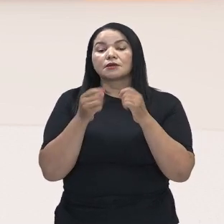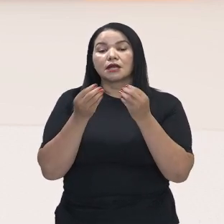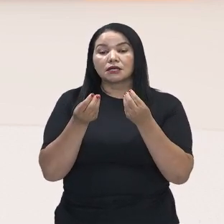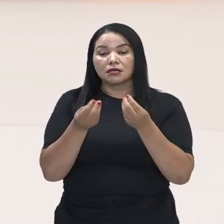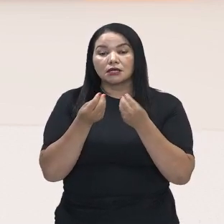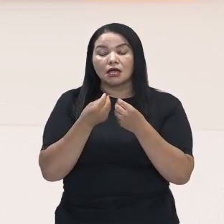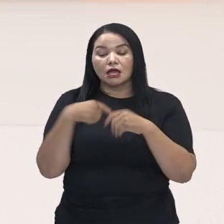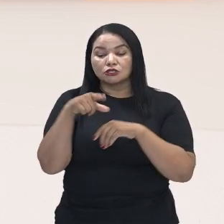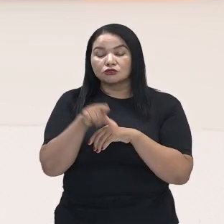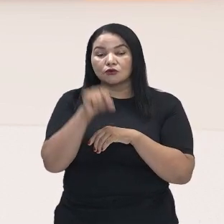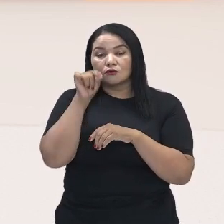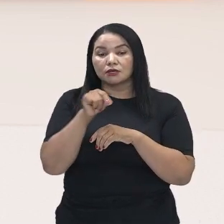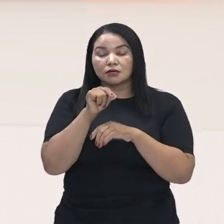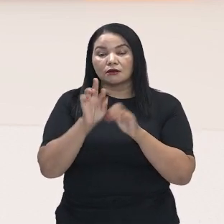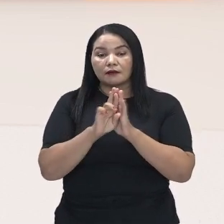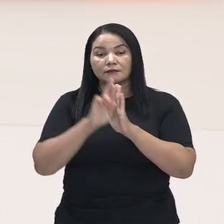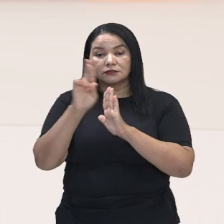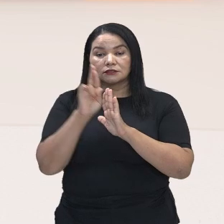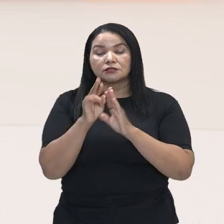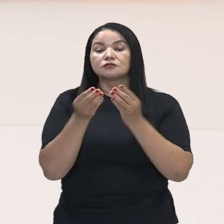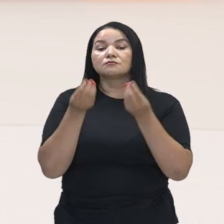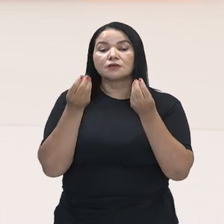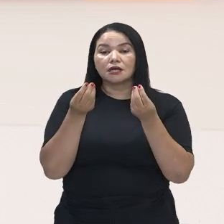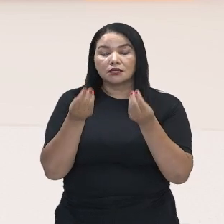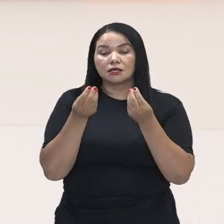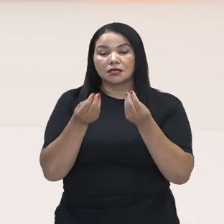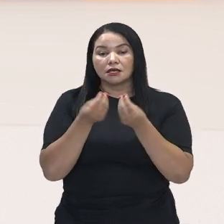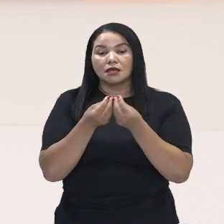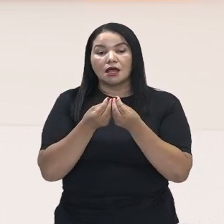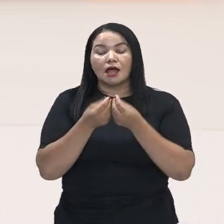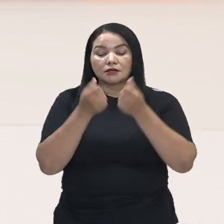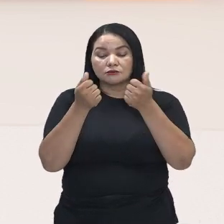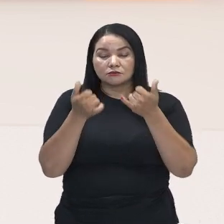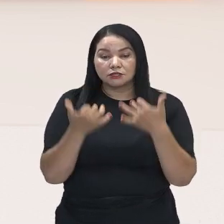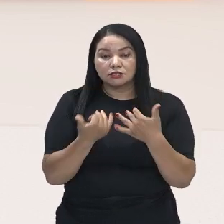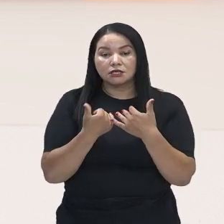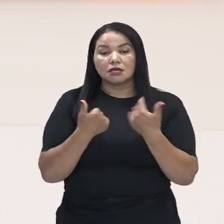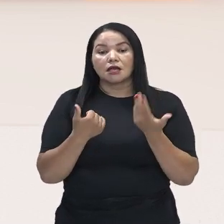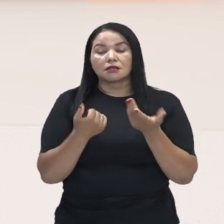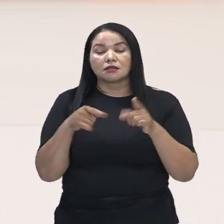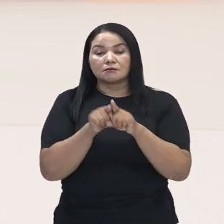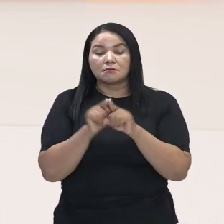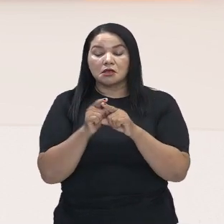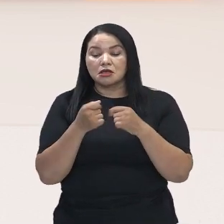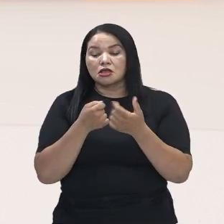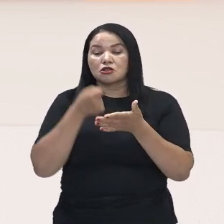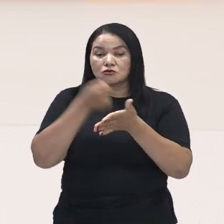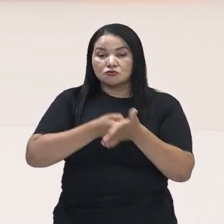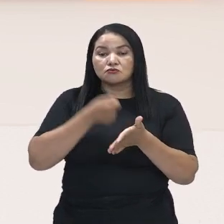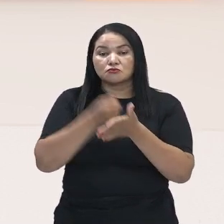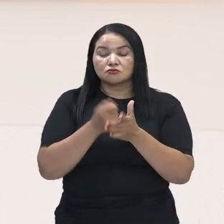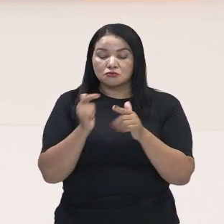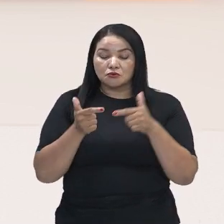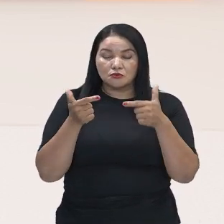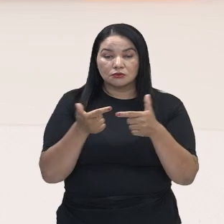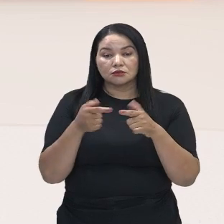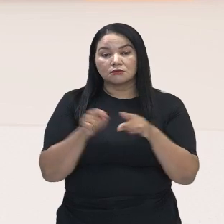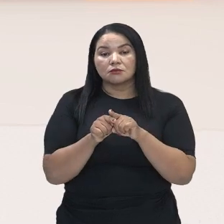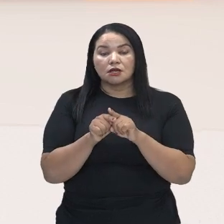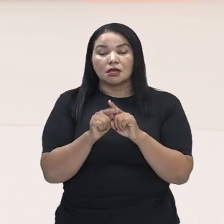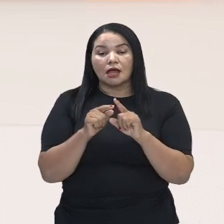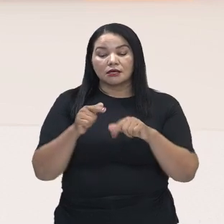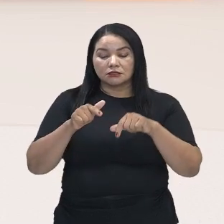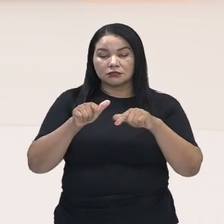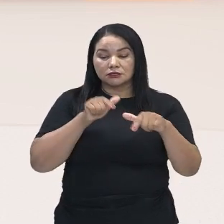seus representantes para que eles possam falar por eles, para que eles possam lutar por melhores condições de